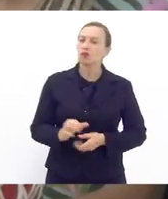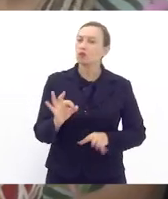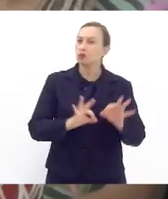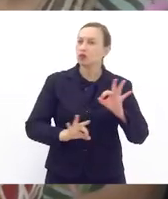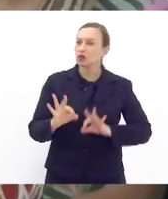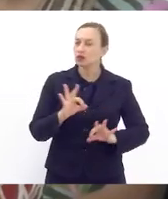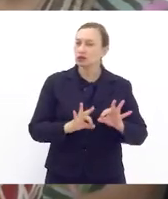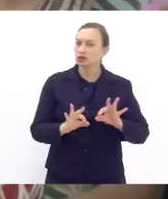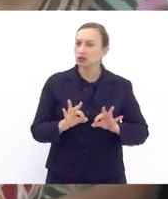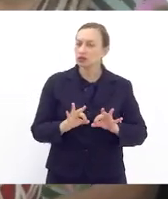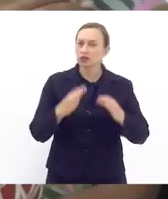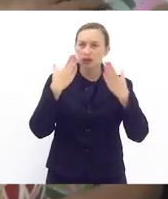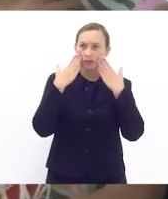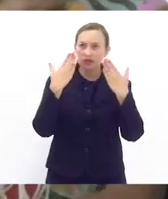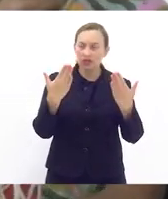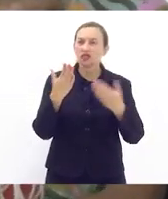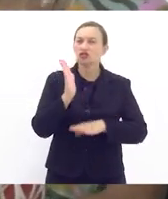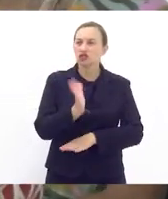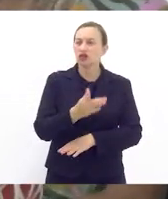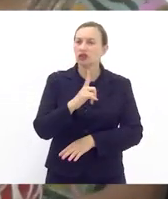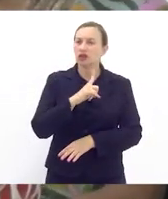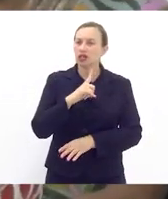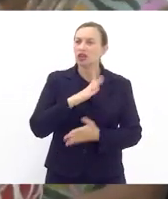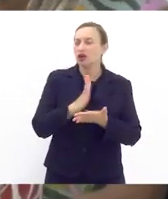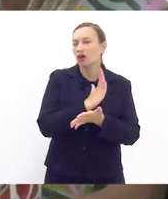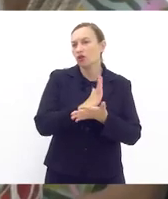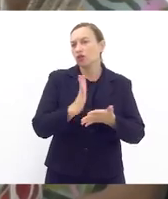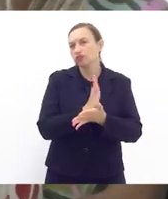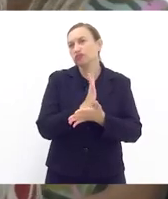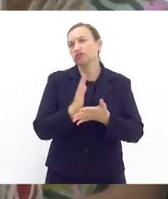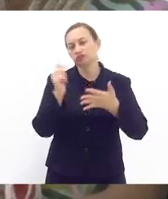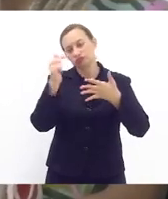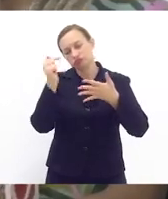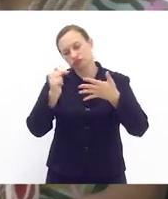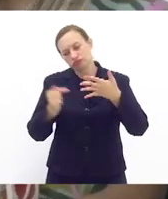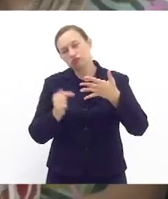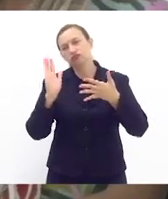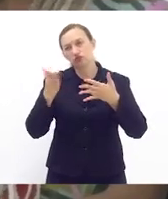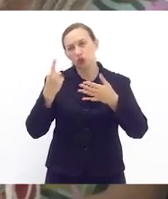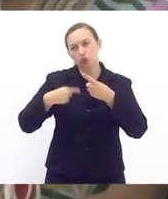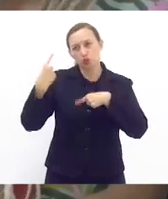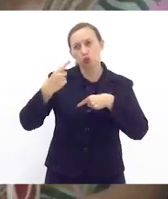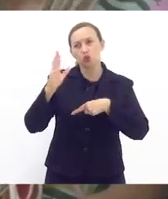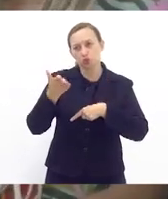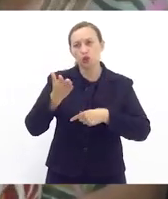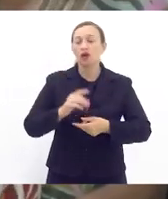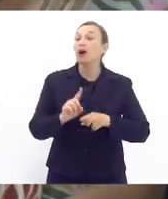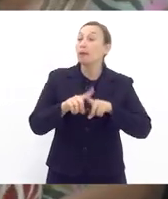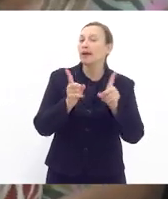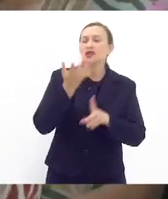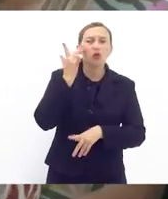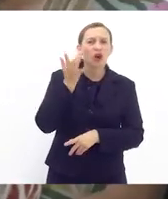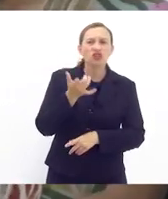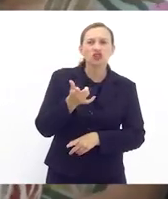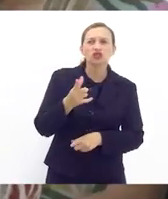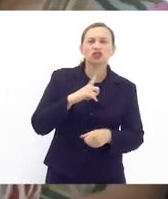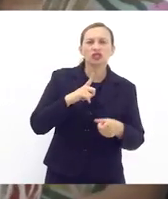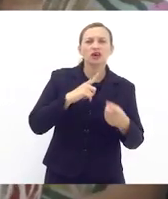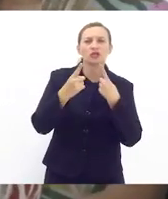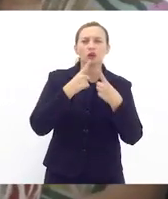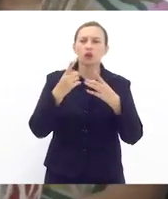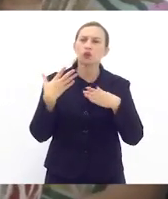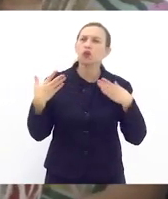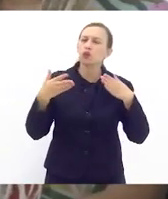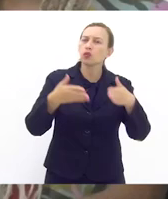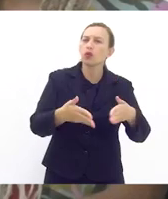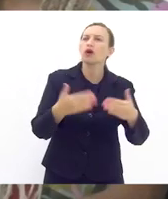que aqui se apresenta ele já tem algumas questões que já estão superadas mas eu acho que existem debates centrais